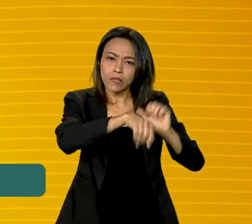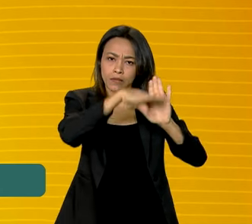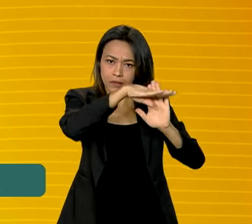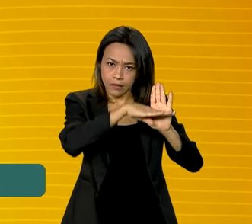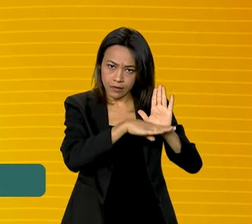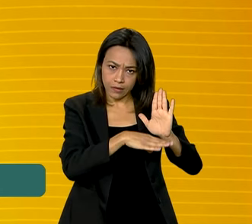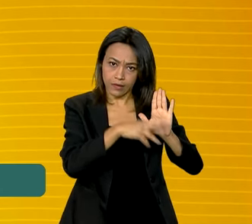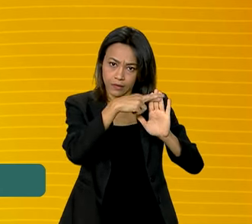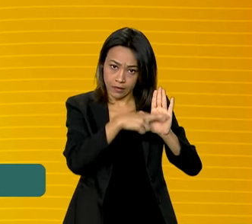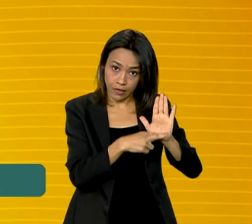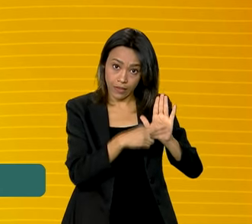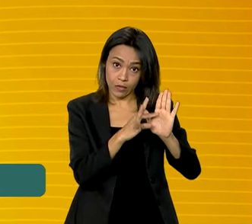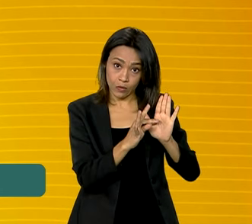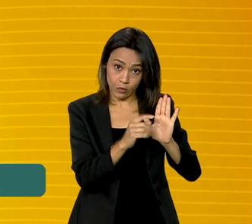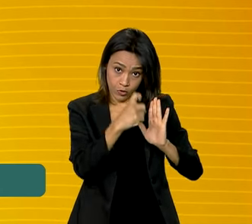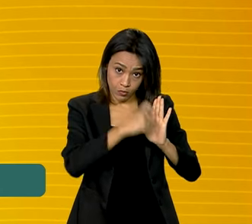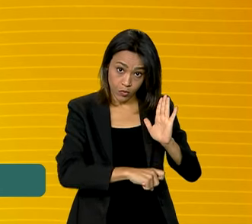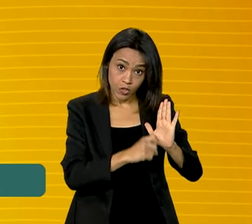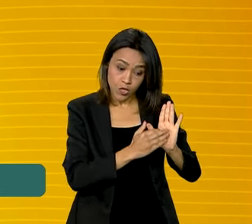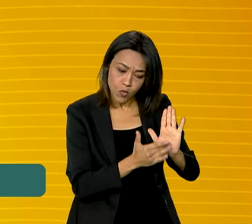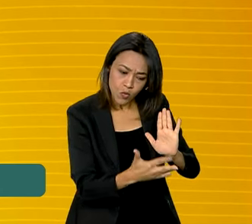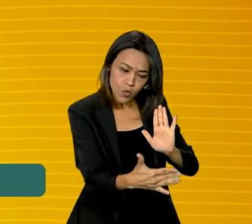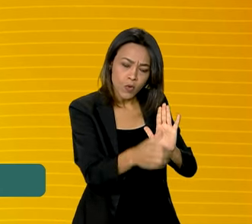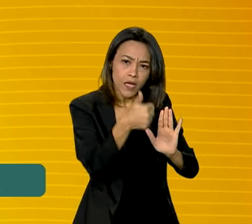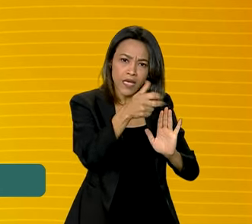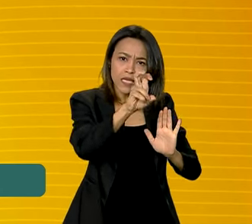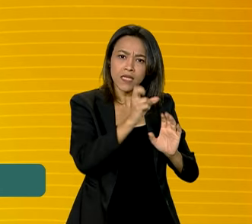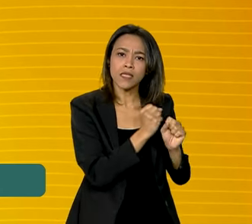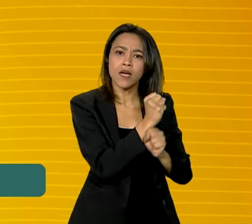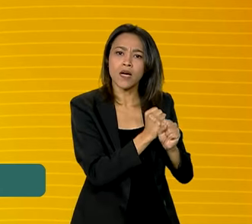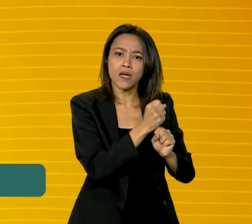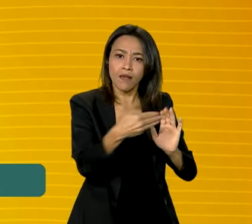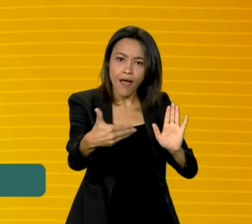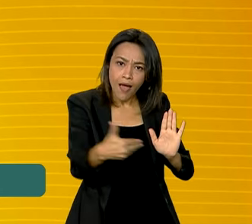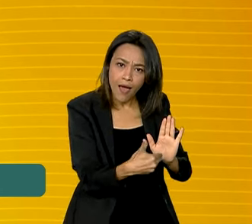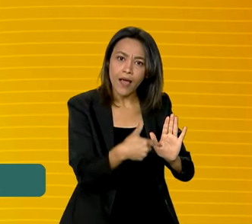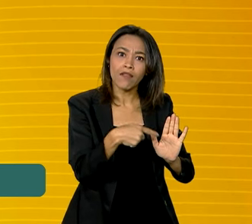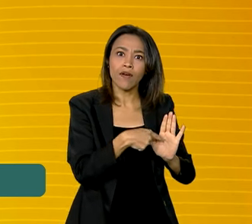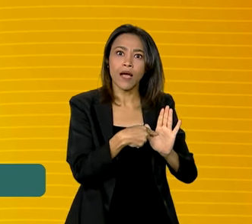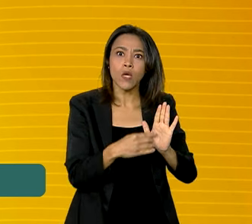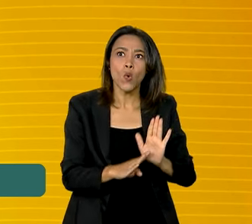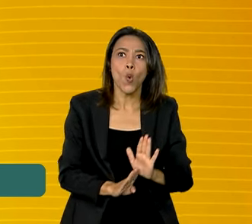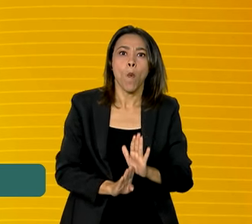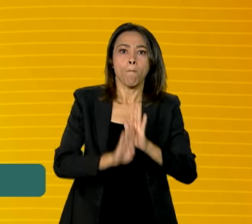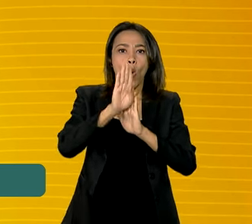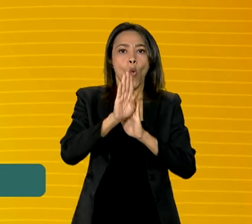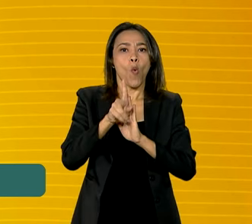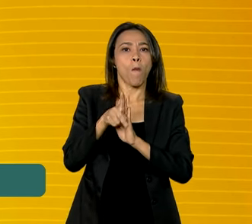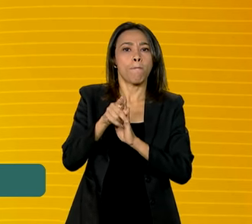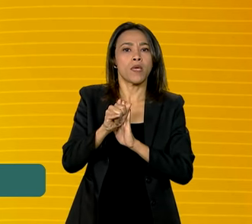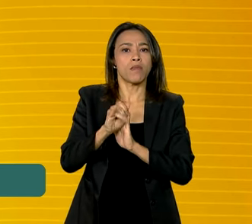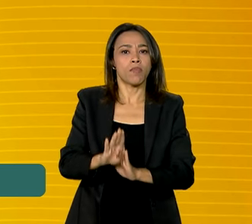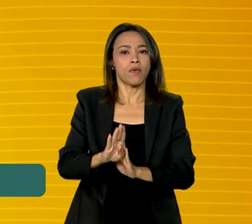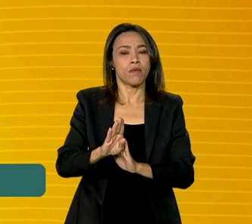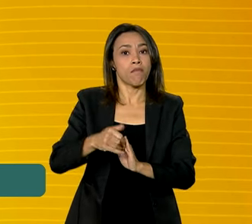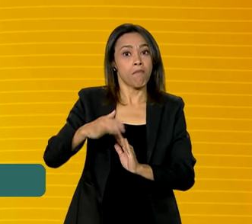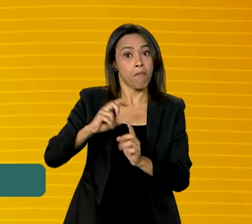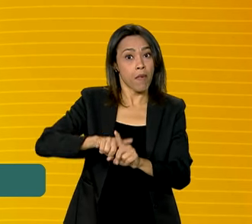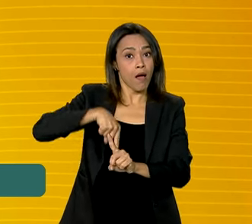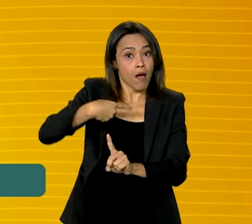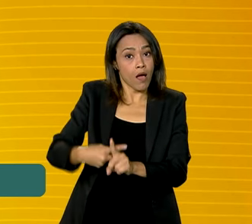deve, em 15 anos, só ela, elevar o PIB em mais